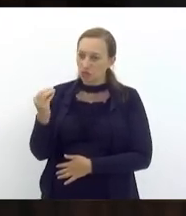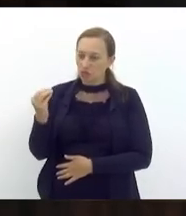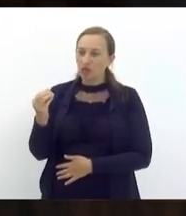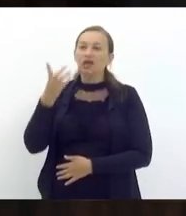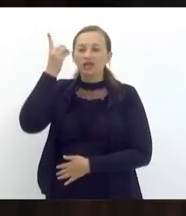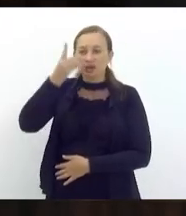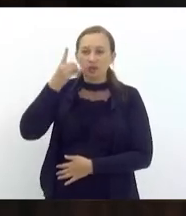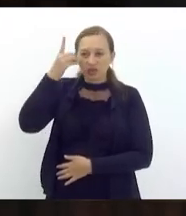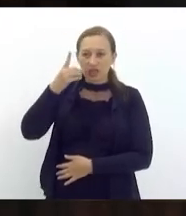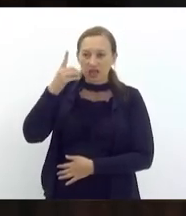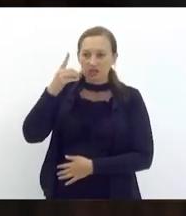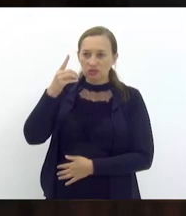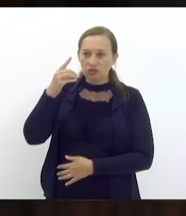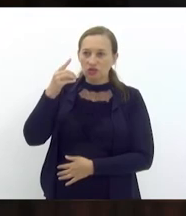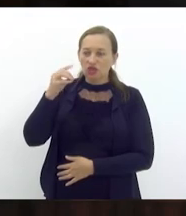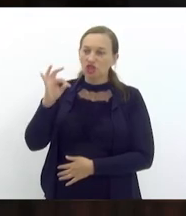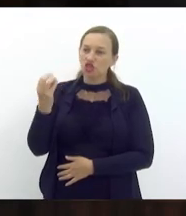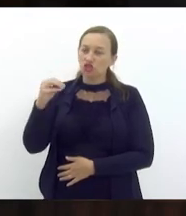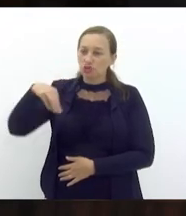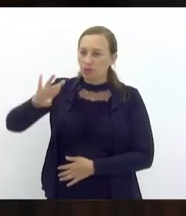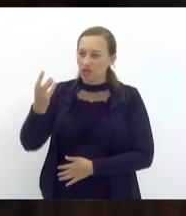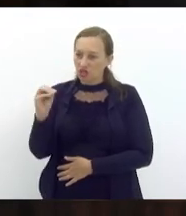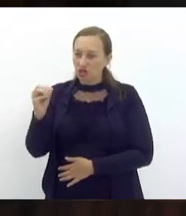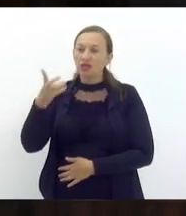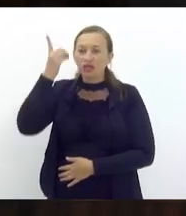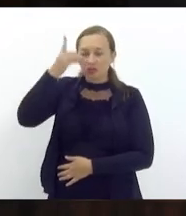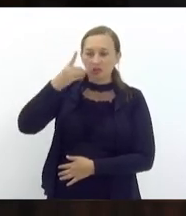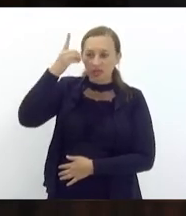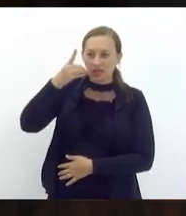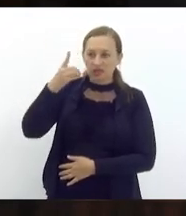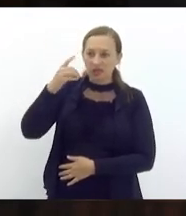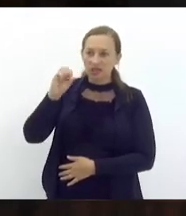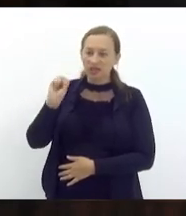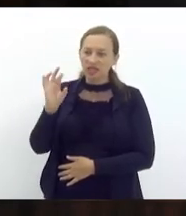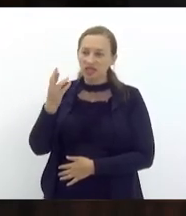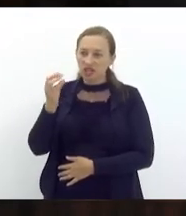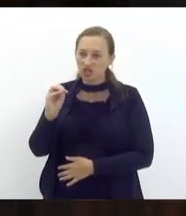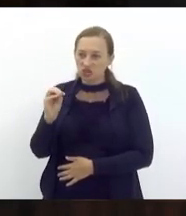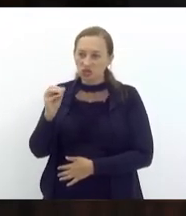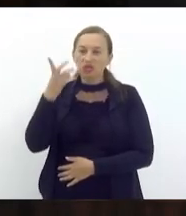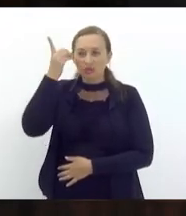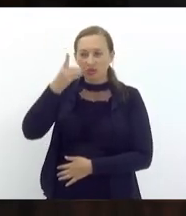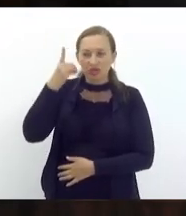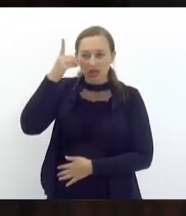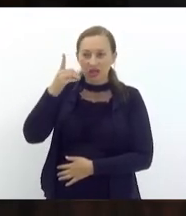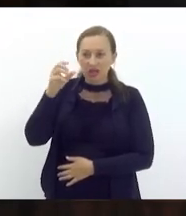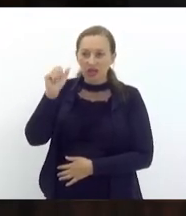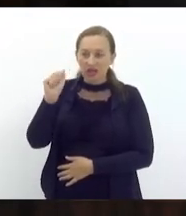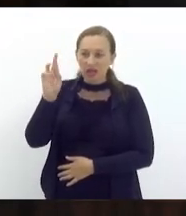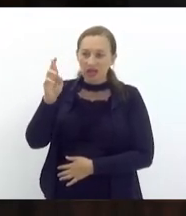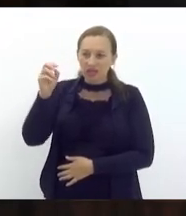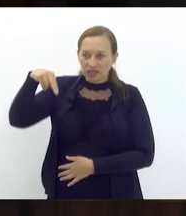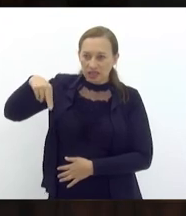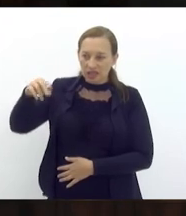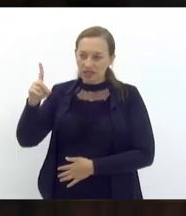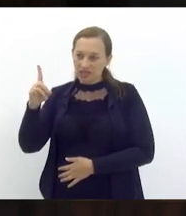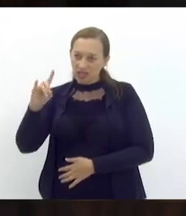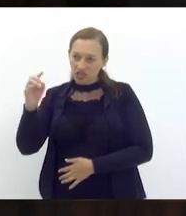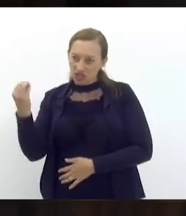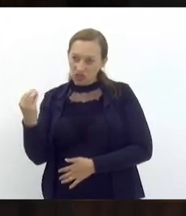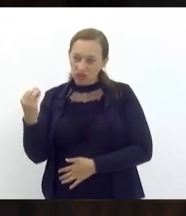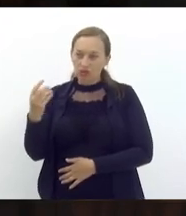Deputado Chico Machado Deputado Sérgio Fernandes Deputado Andrézinho Siciliano